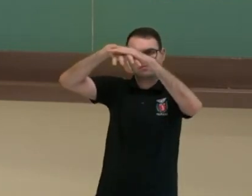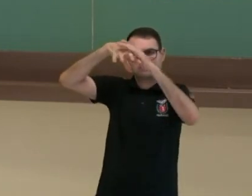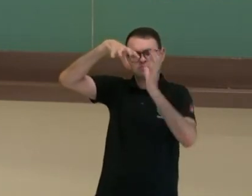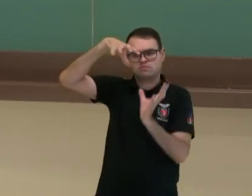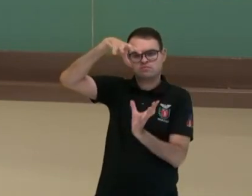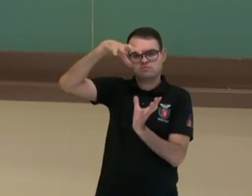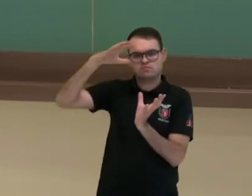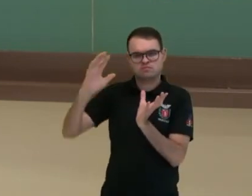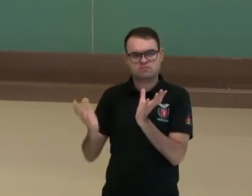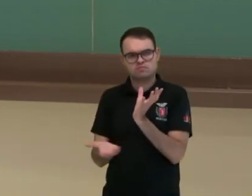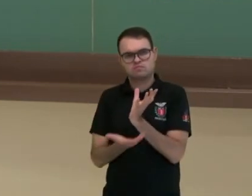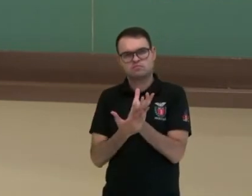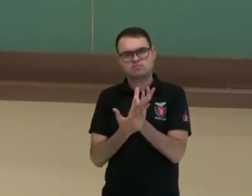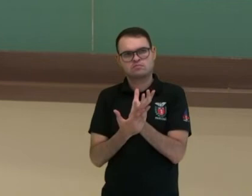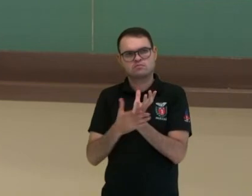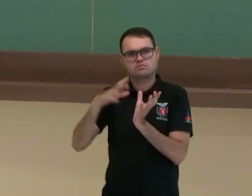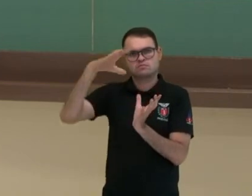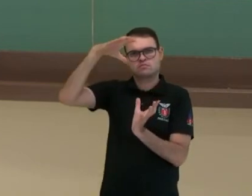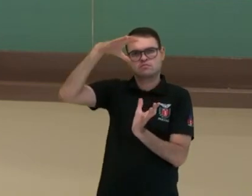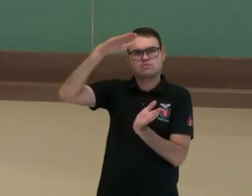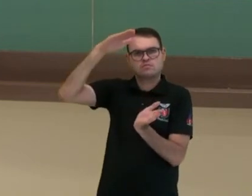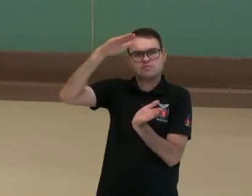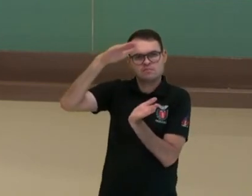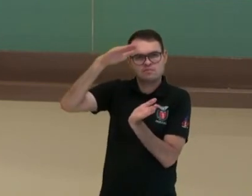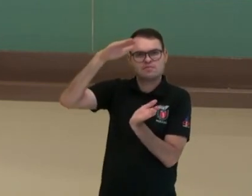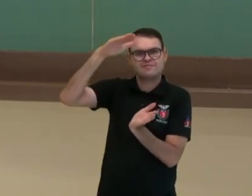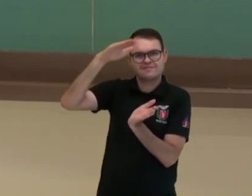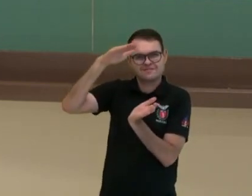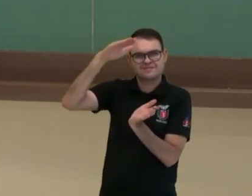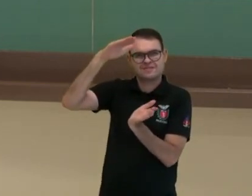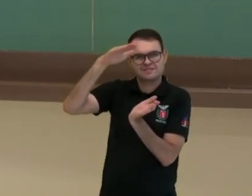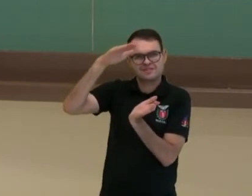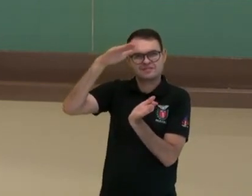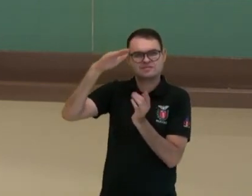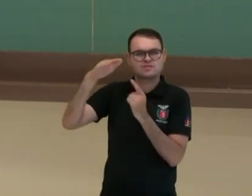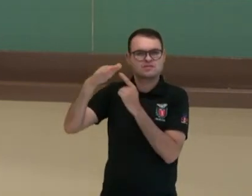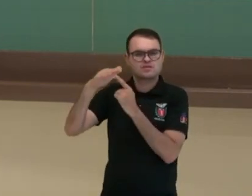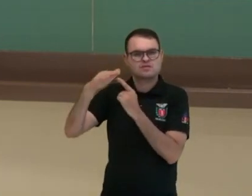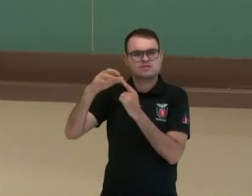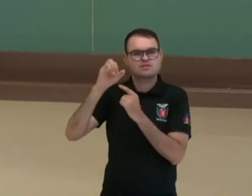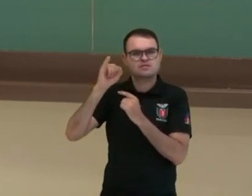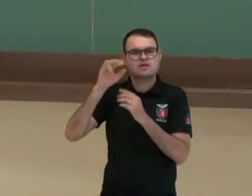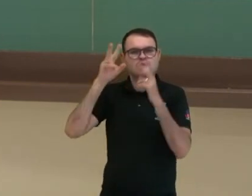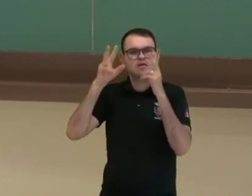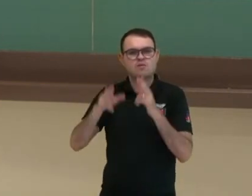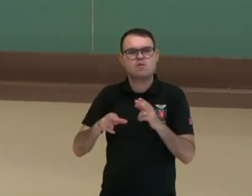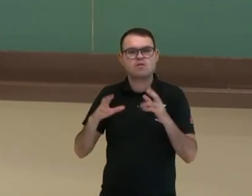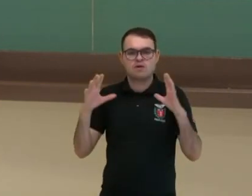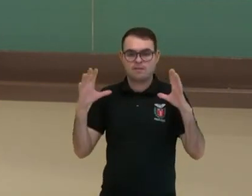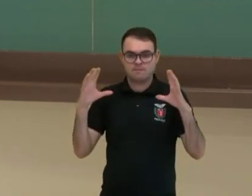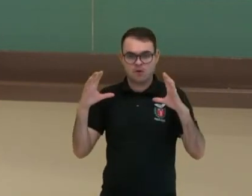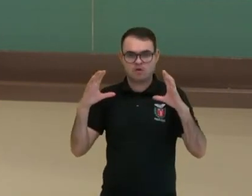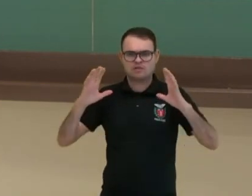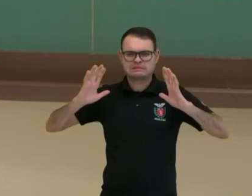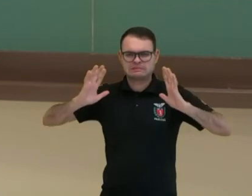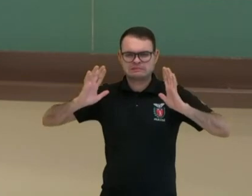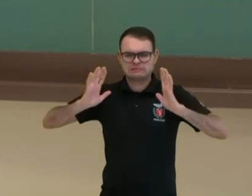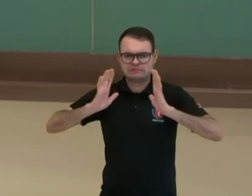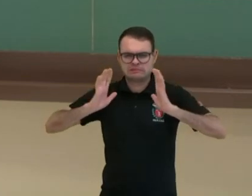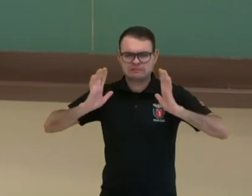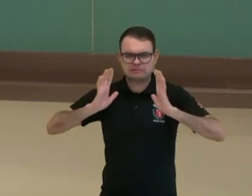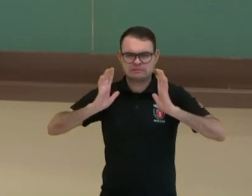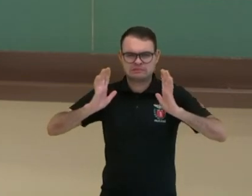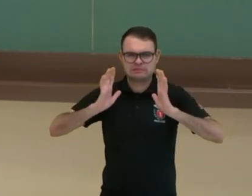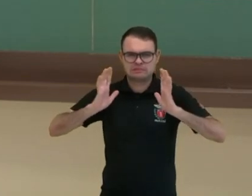no Polo Sul, o nosso planeta ele é achatado. É como se alguém pegasse uma bola e